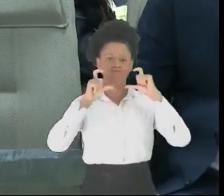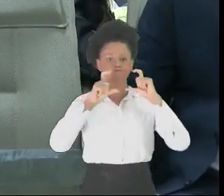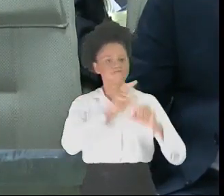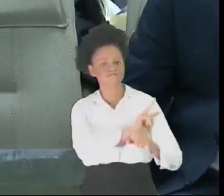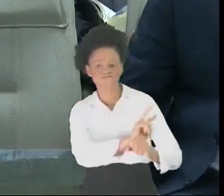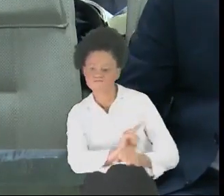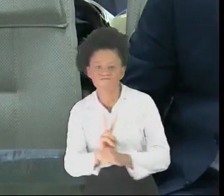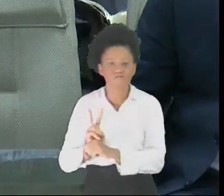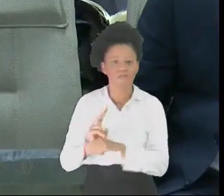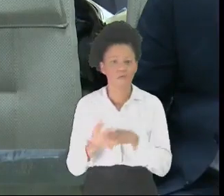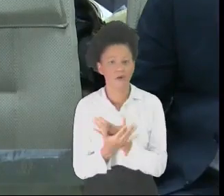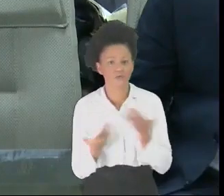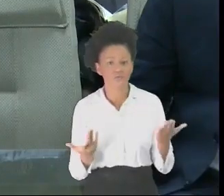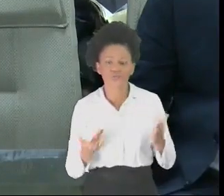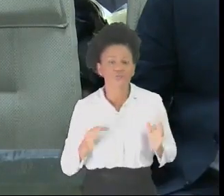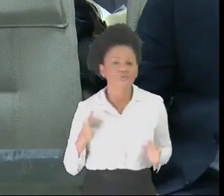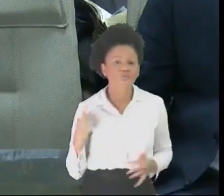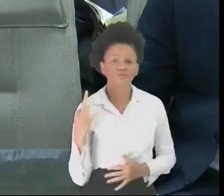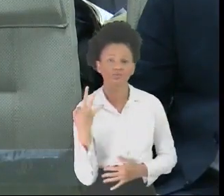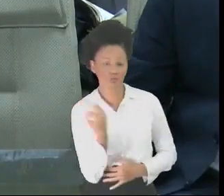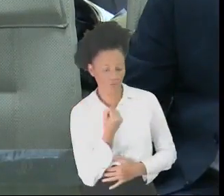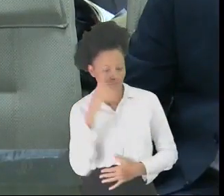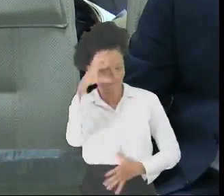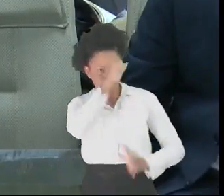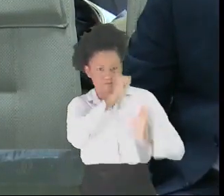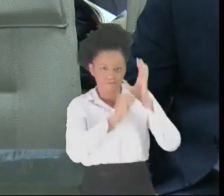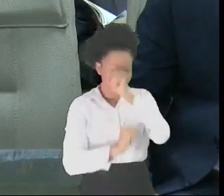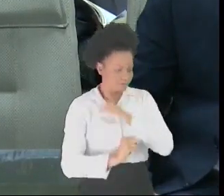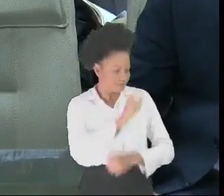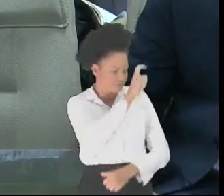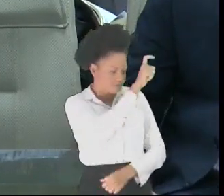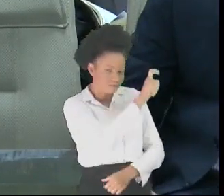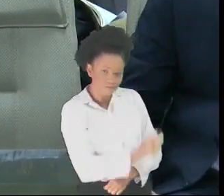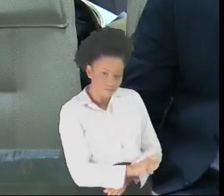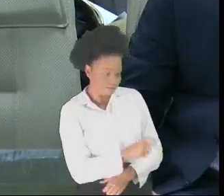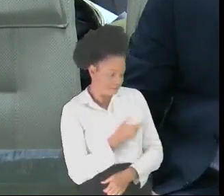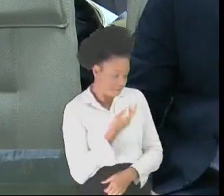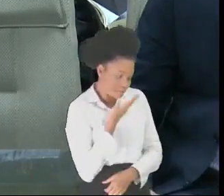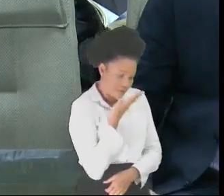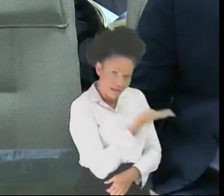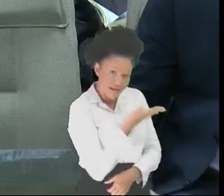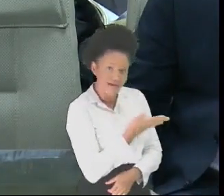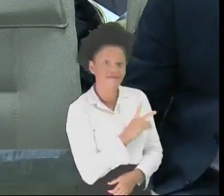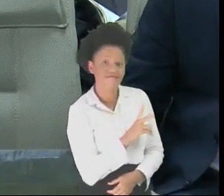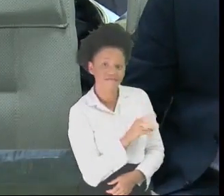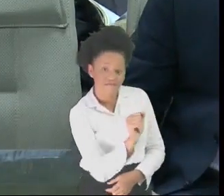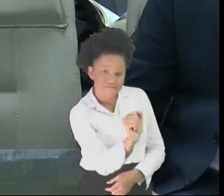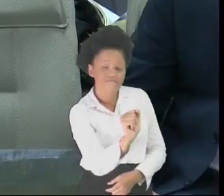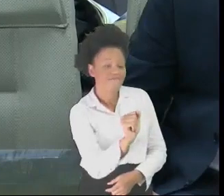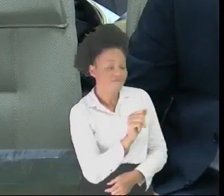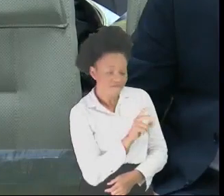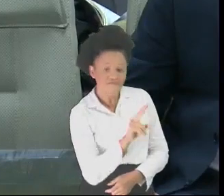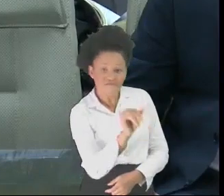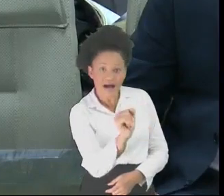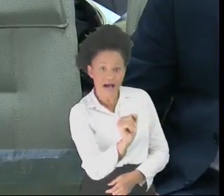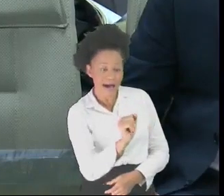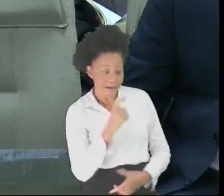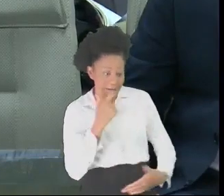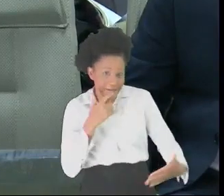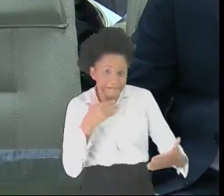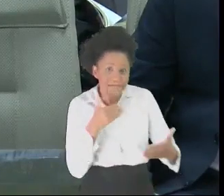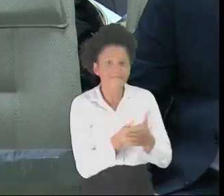nós estamos aprendendo sobre um sujeito que vai aparecer no último tempo,